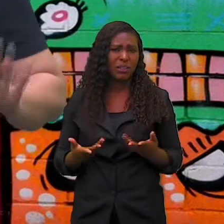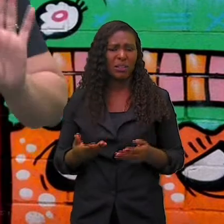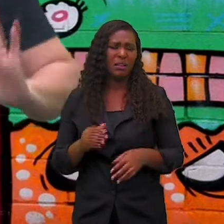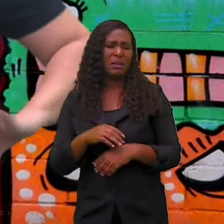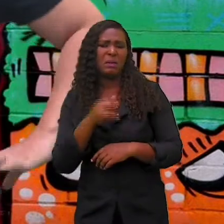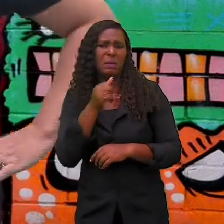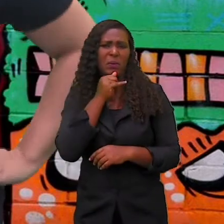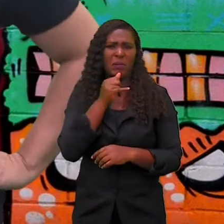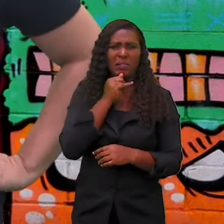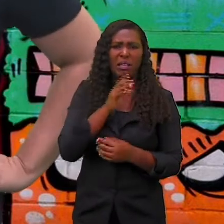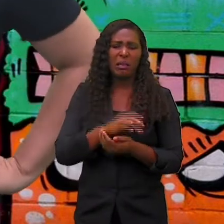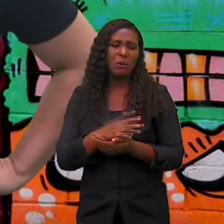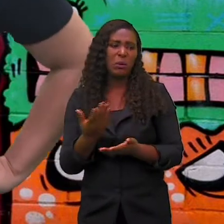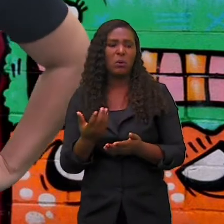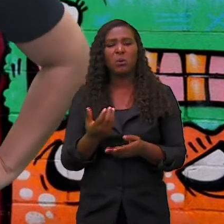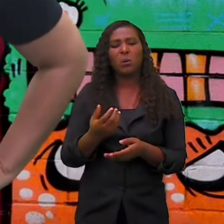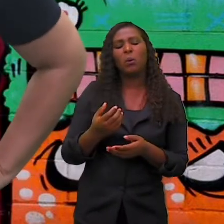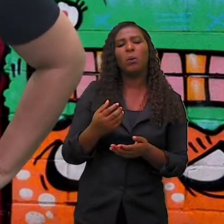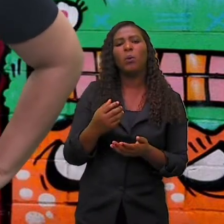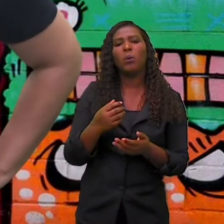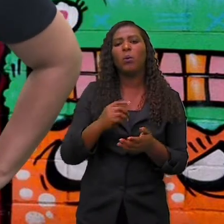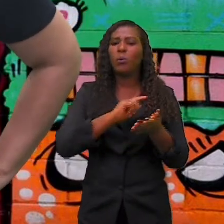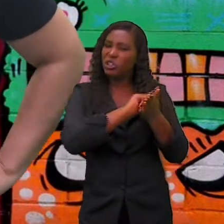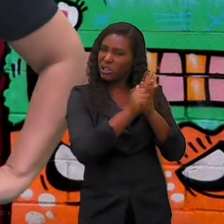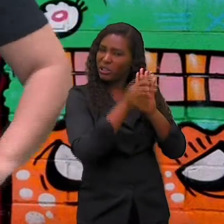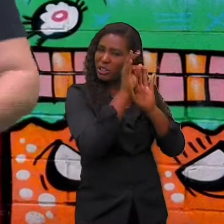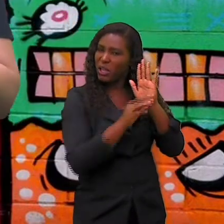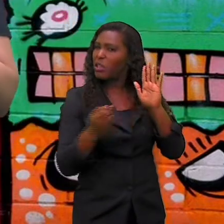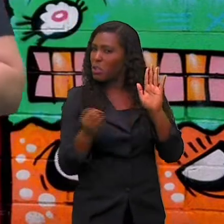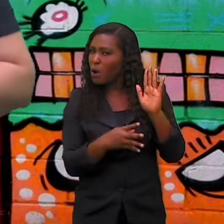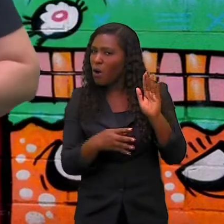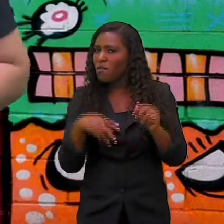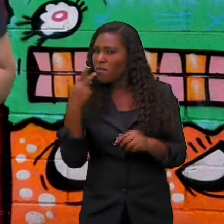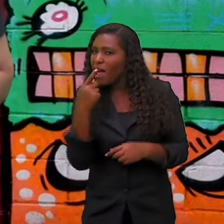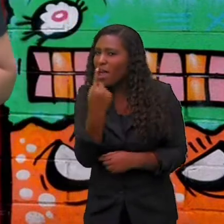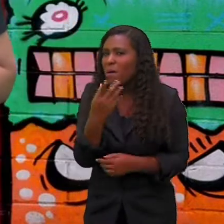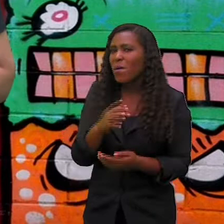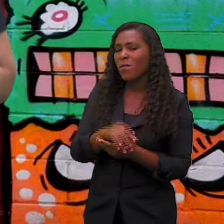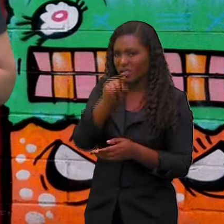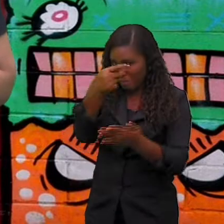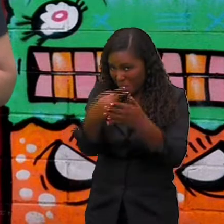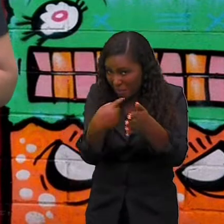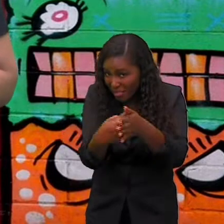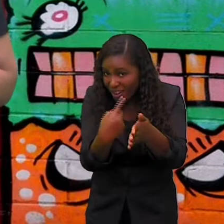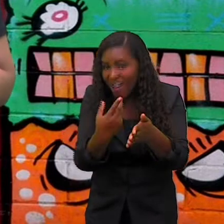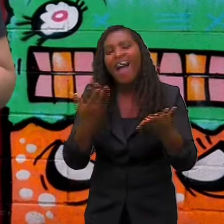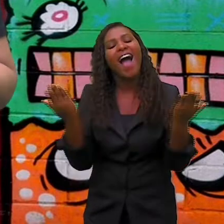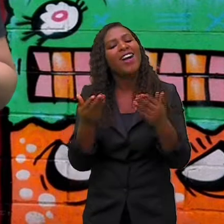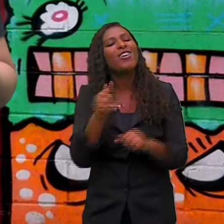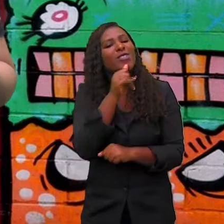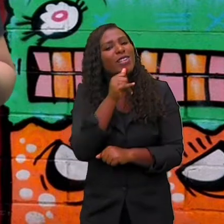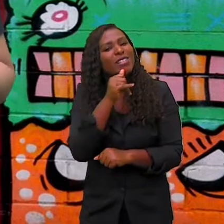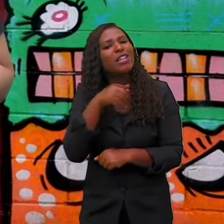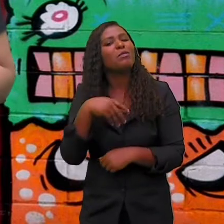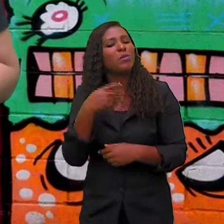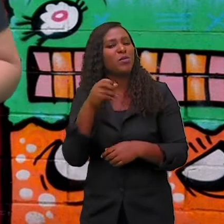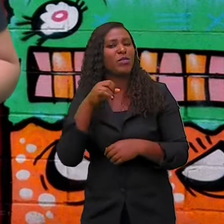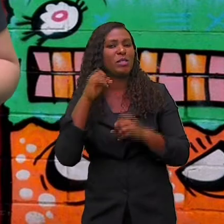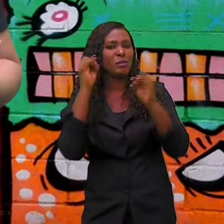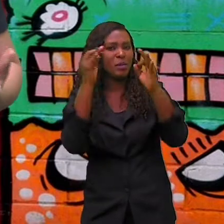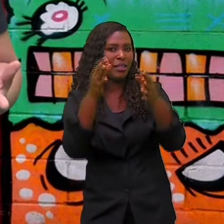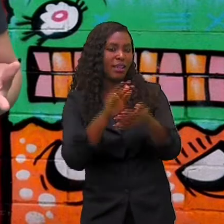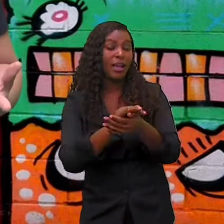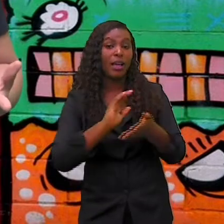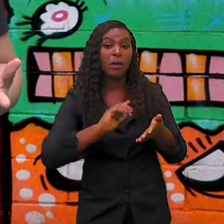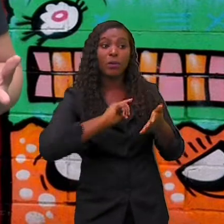professora? Cita um, né? Aposto que alguém perguntou, não perguntou? Vou dar um exemplo. Por exemplo, aí, os gêneros textuais que são